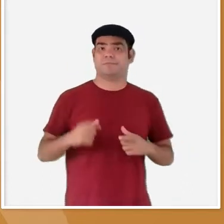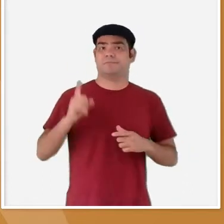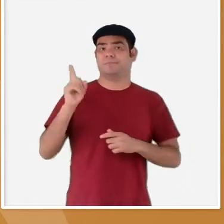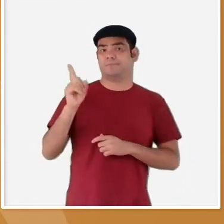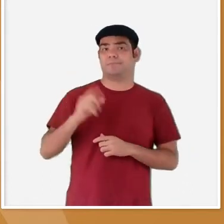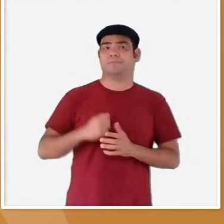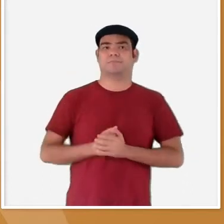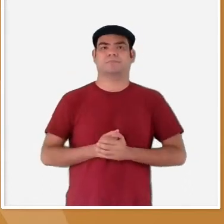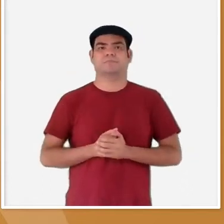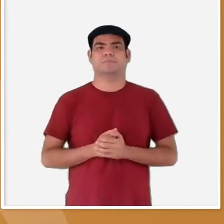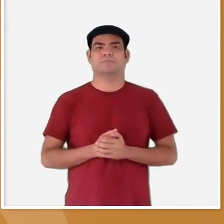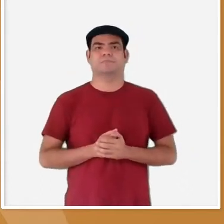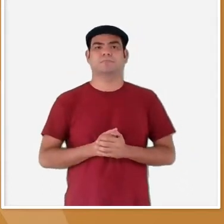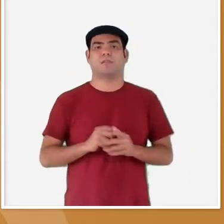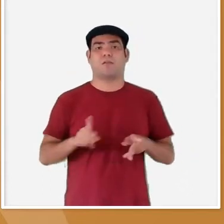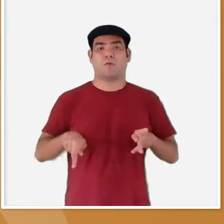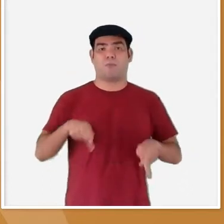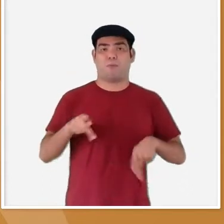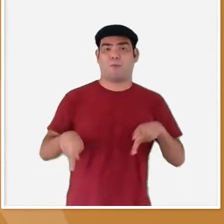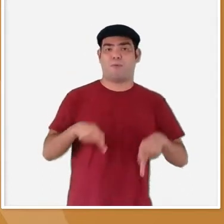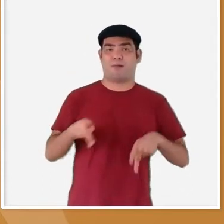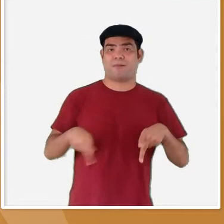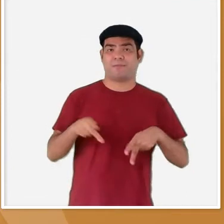E a população do México fica entre